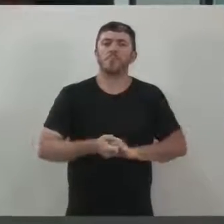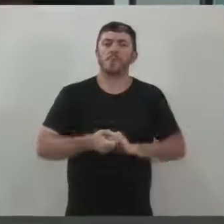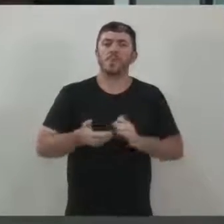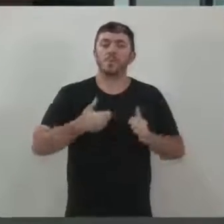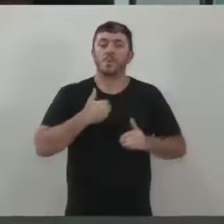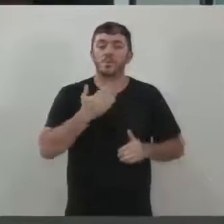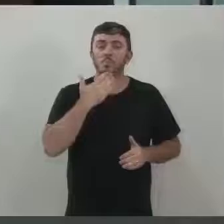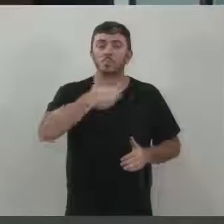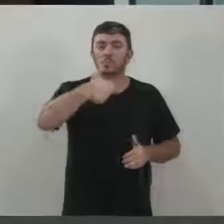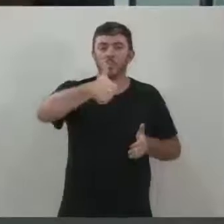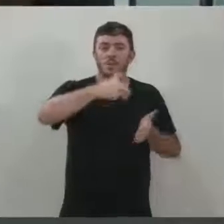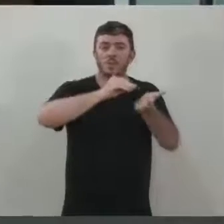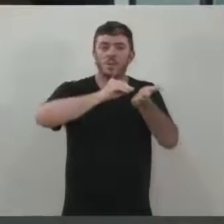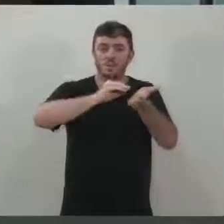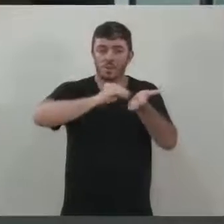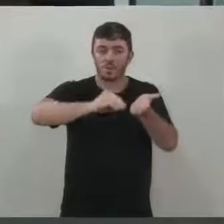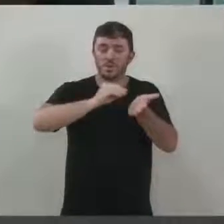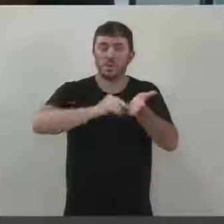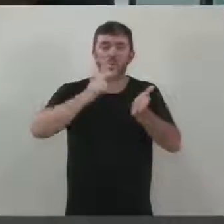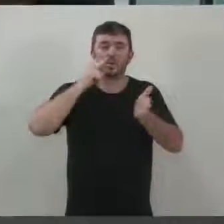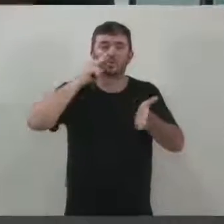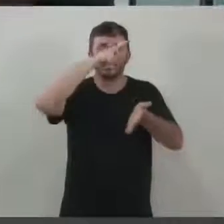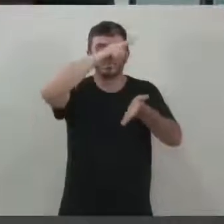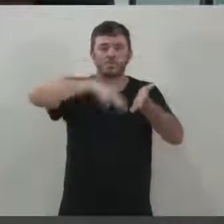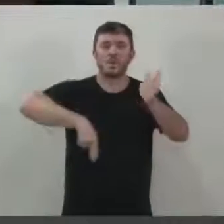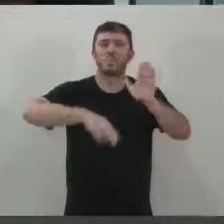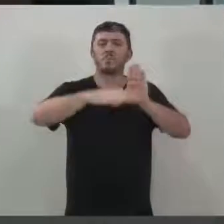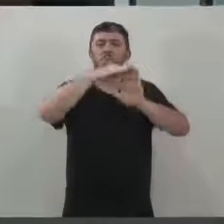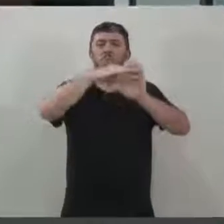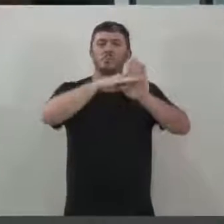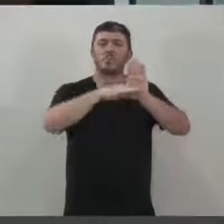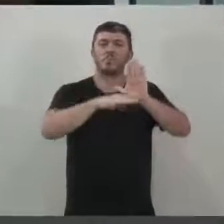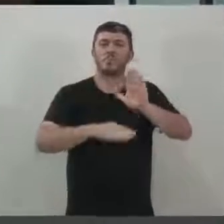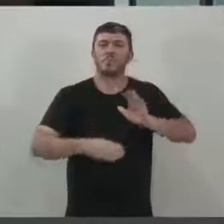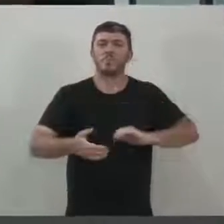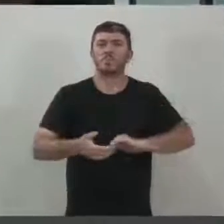Solicito ao primeiro secretário que proceda à leitura das matérias constantes no expediente.